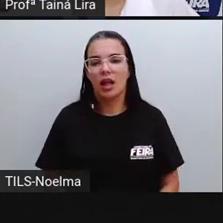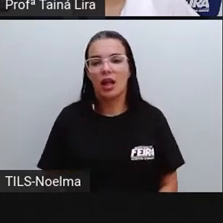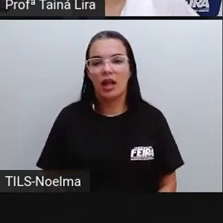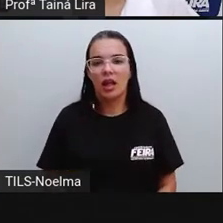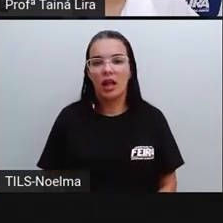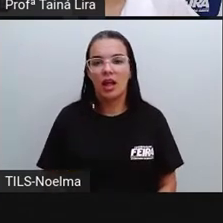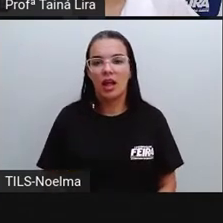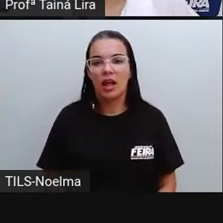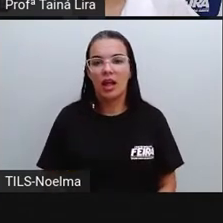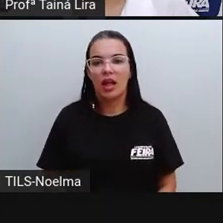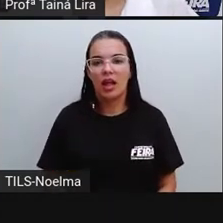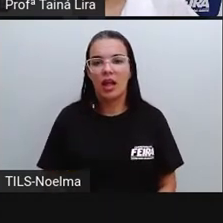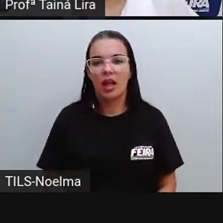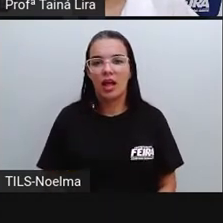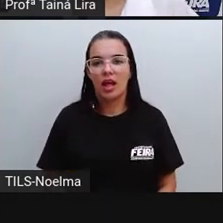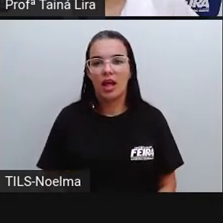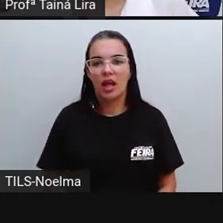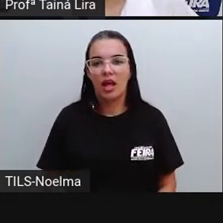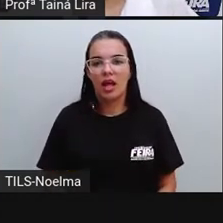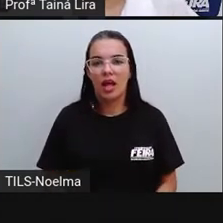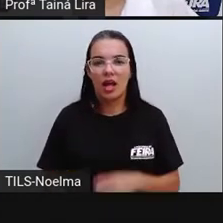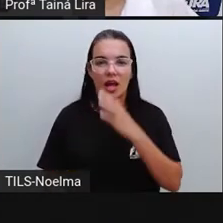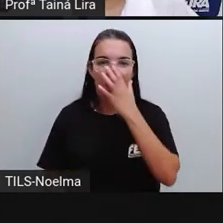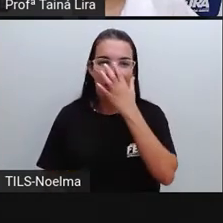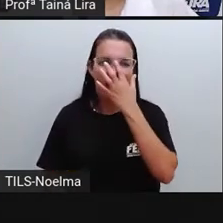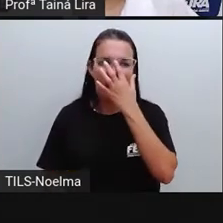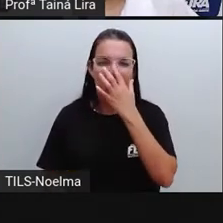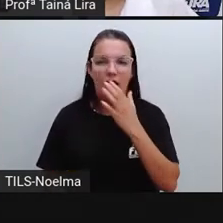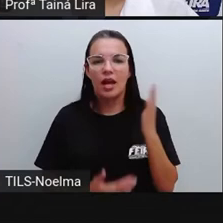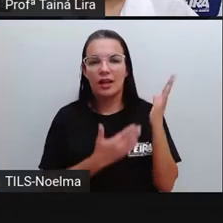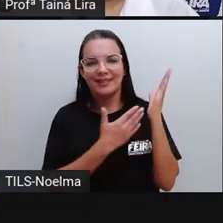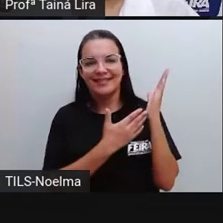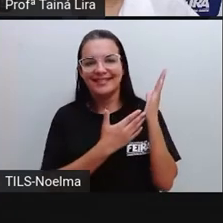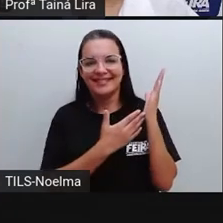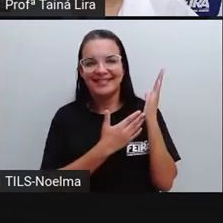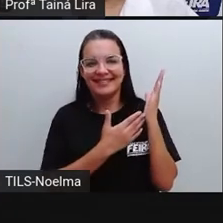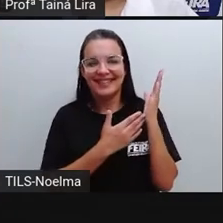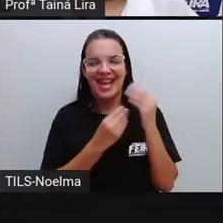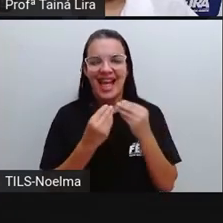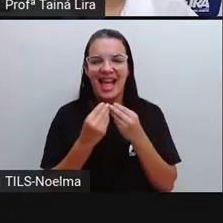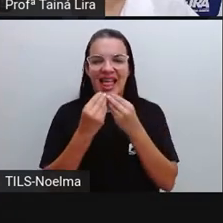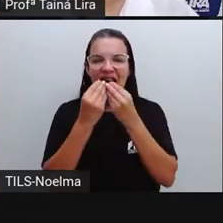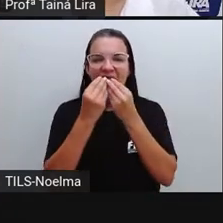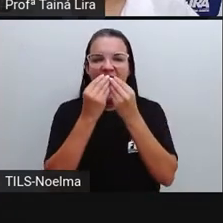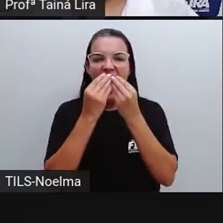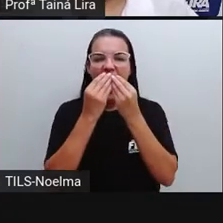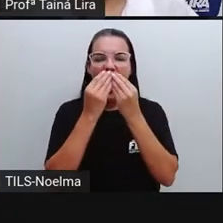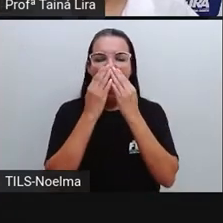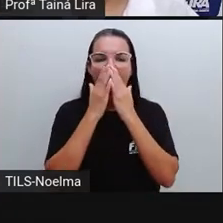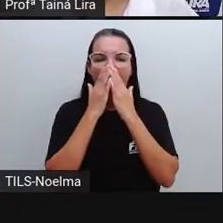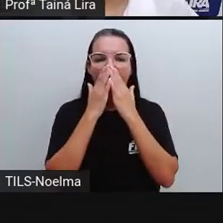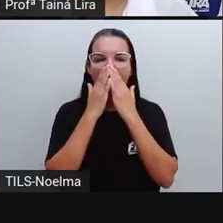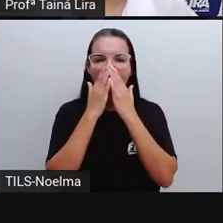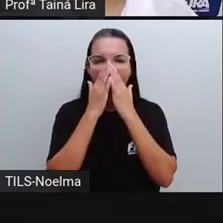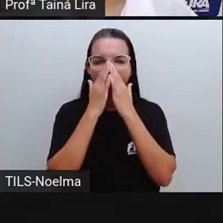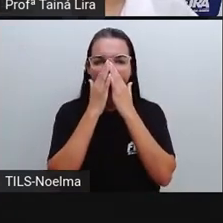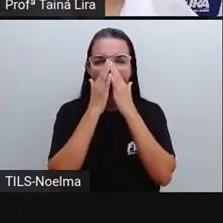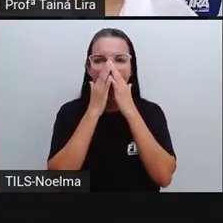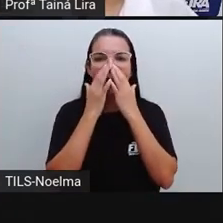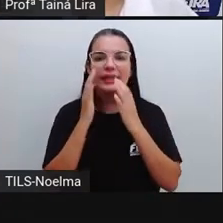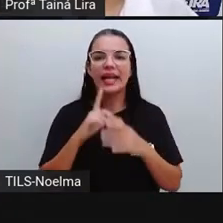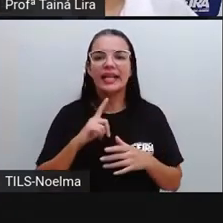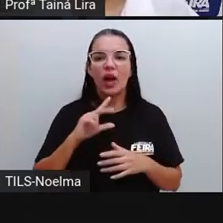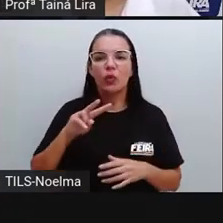A campanha publicitária da Nestlé. Encha seu filho de bolacha. E aí, né? A gente tem até um duplo sentido